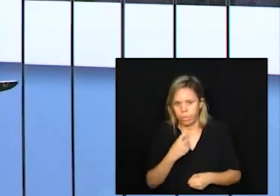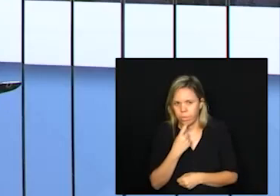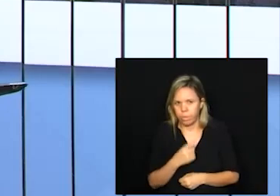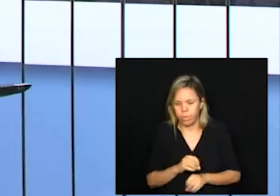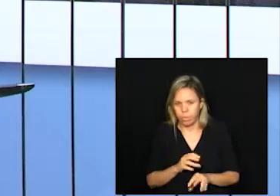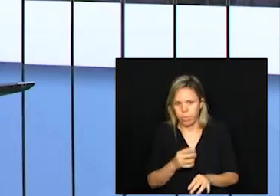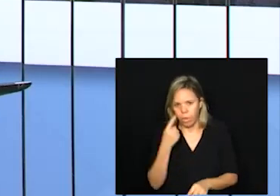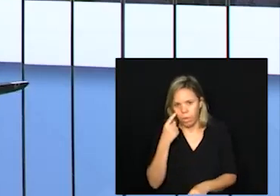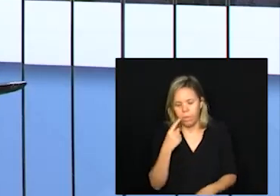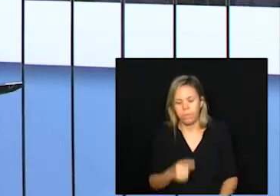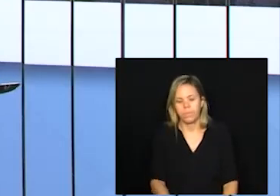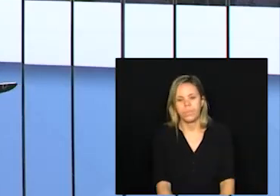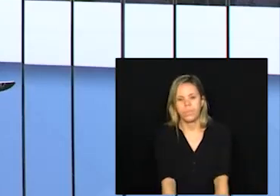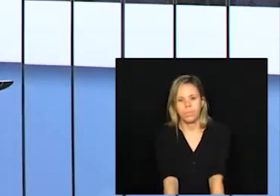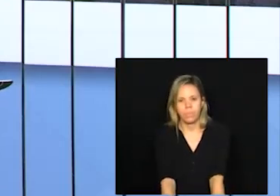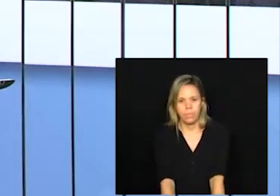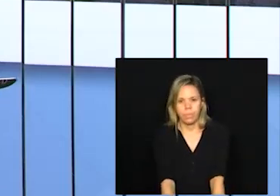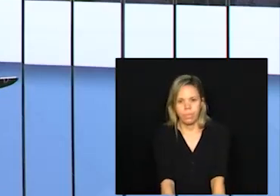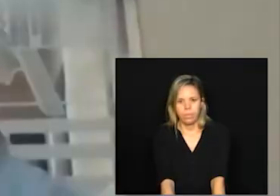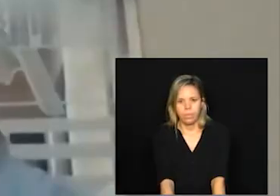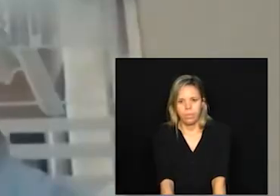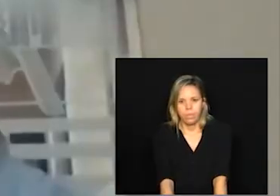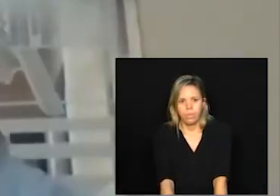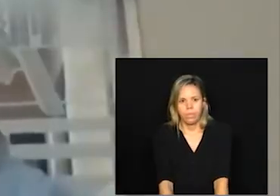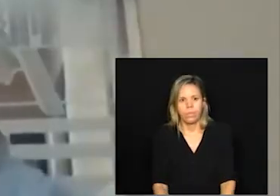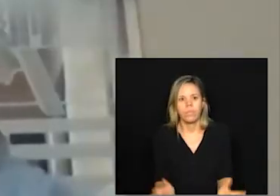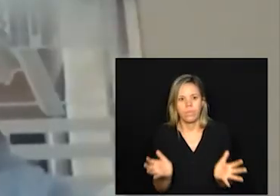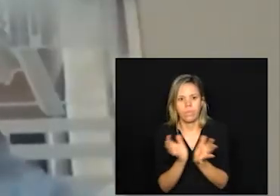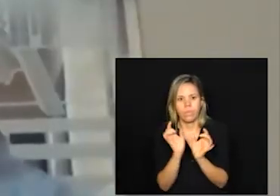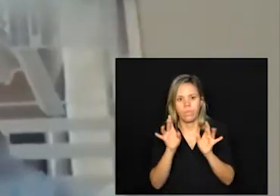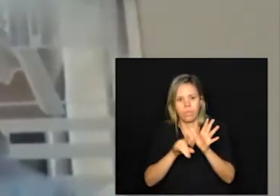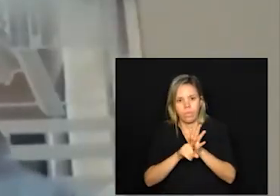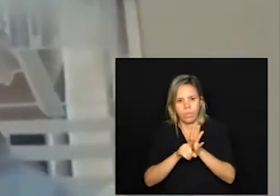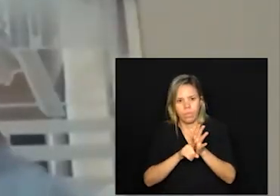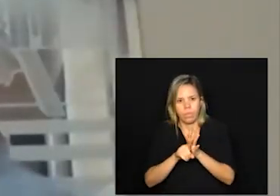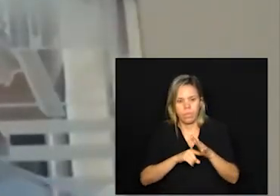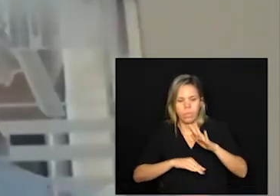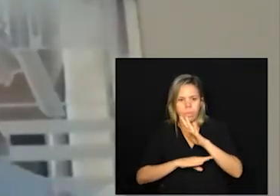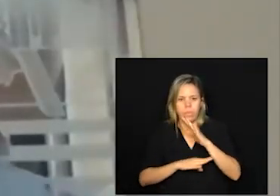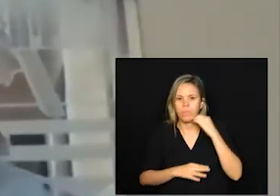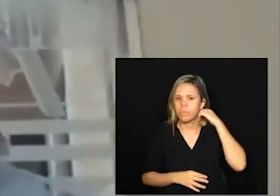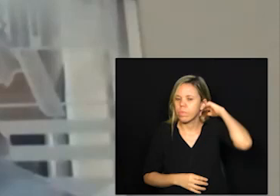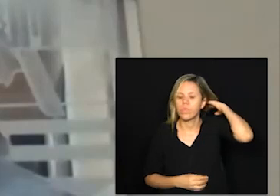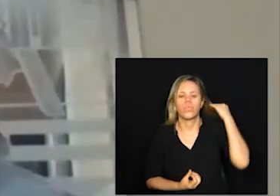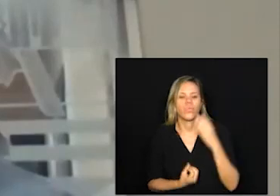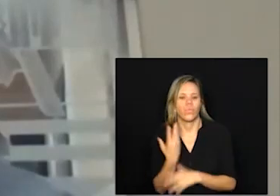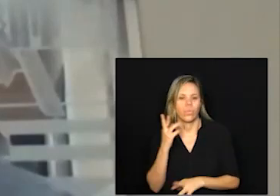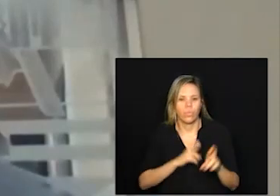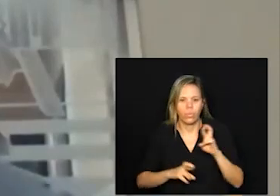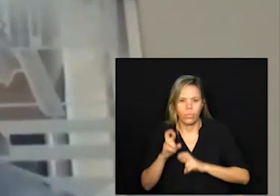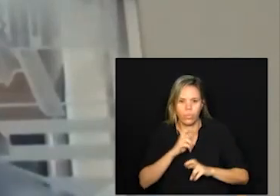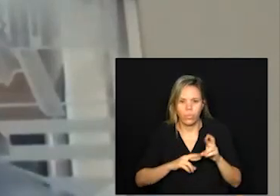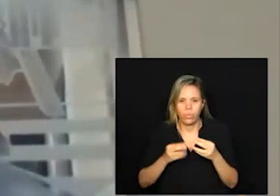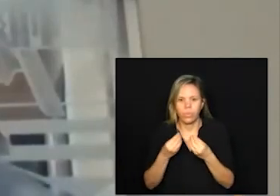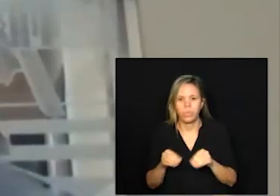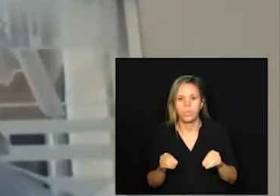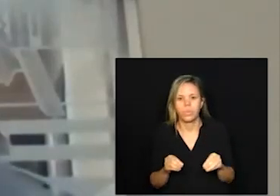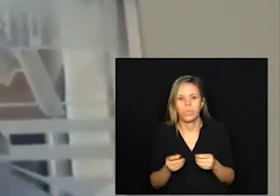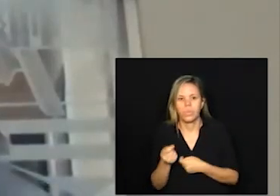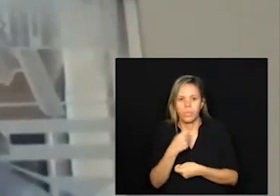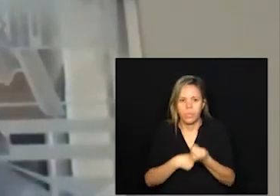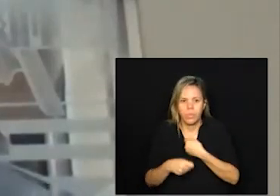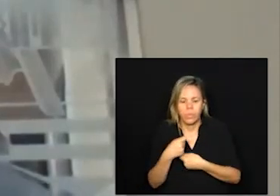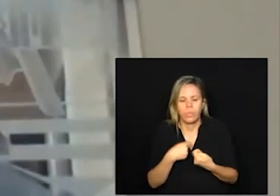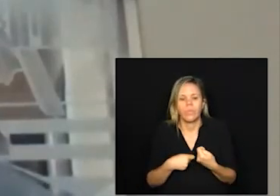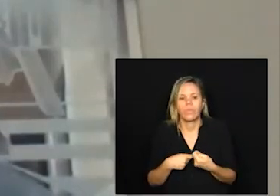de ensino. Acompanhe. A Comissão Especial de Estudos da Câmara, que foi criada para analisar os impactos